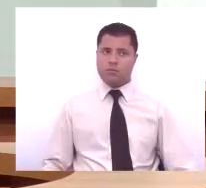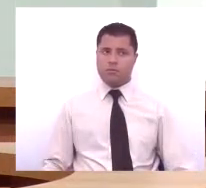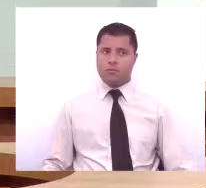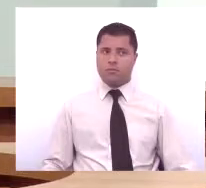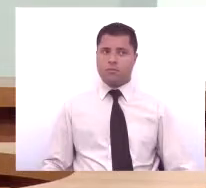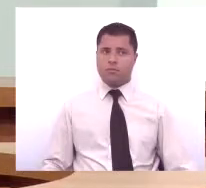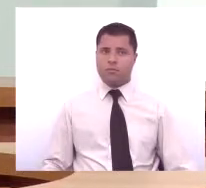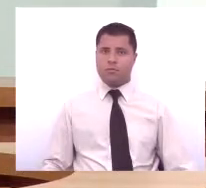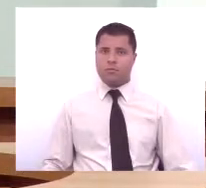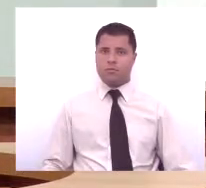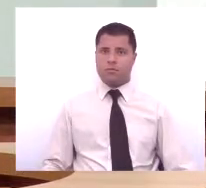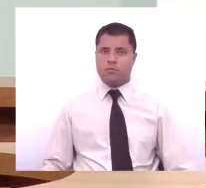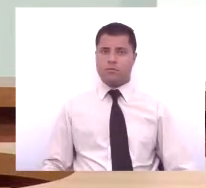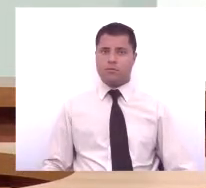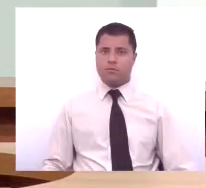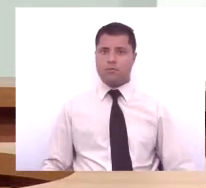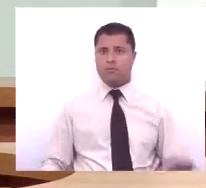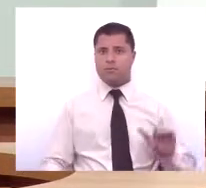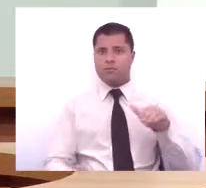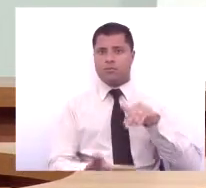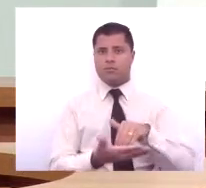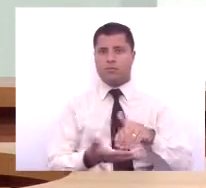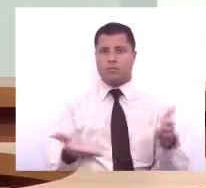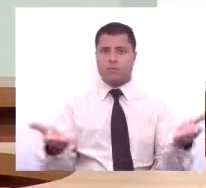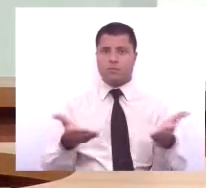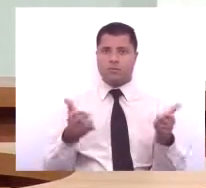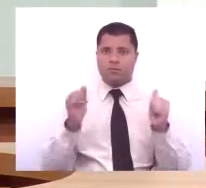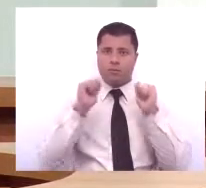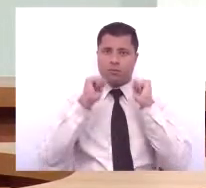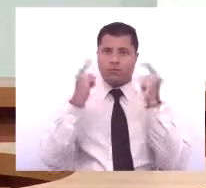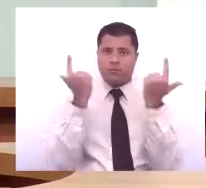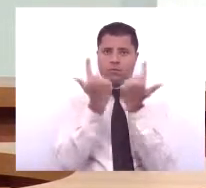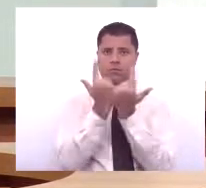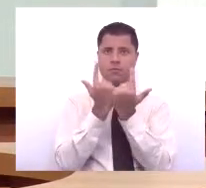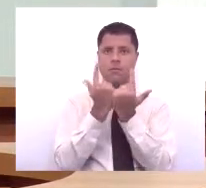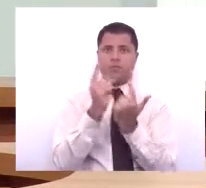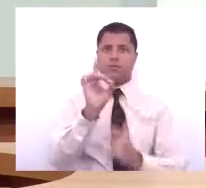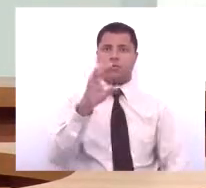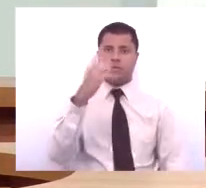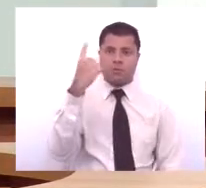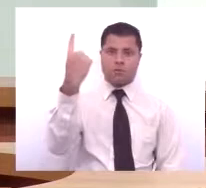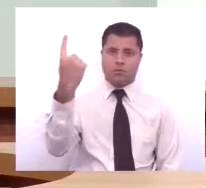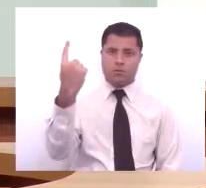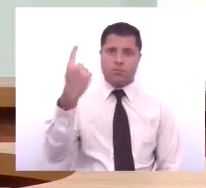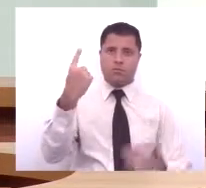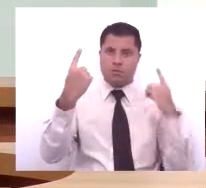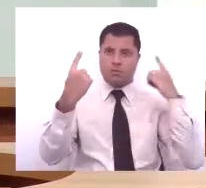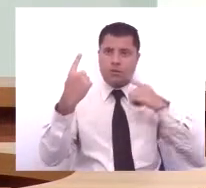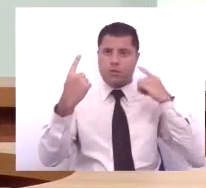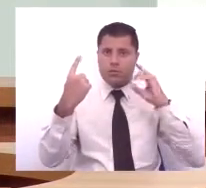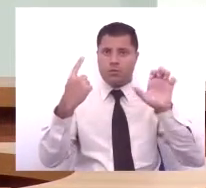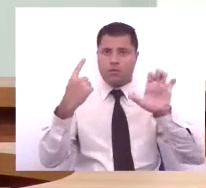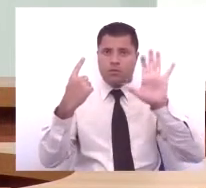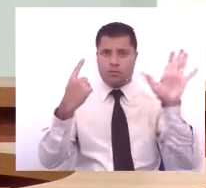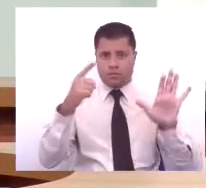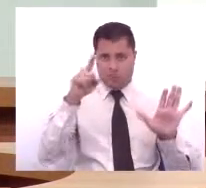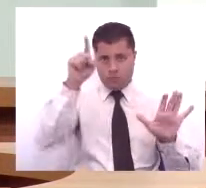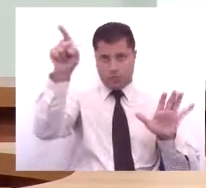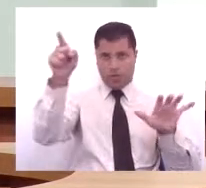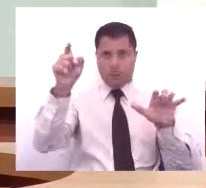Até o momento temos na Assembleia apenas 1 deputado estadual